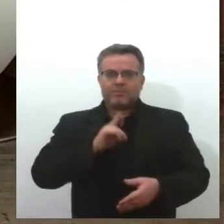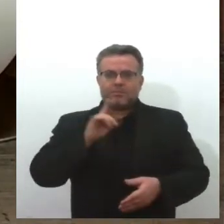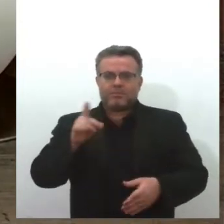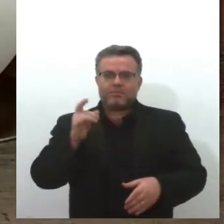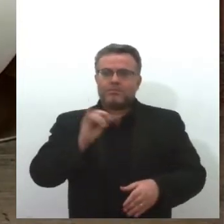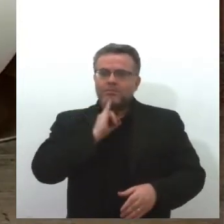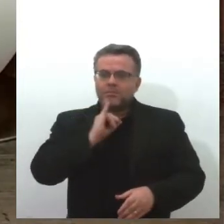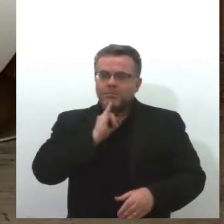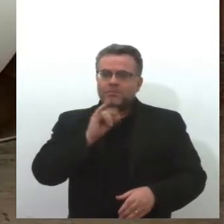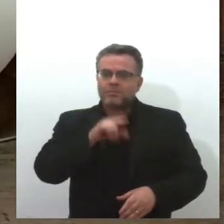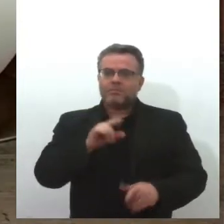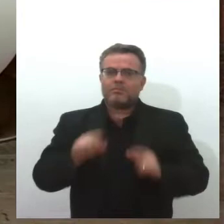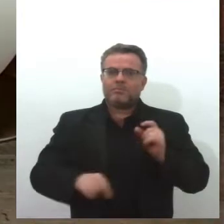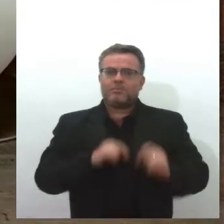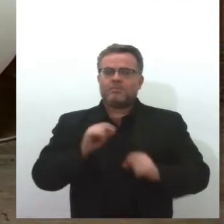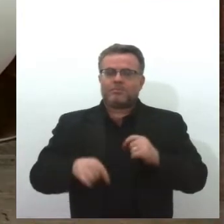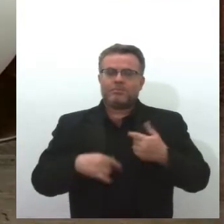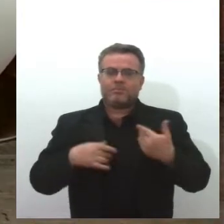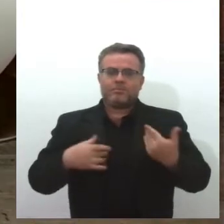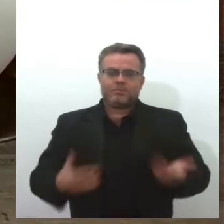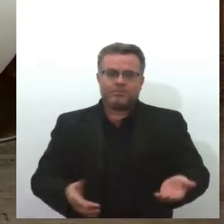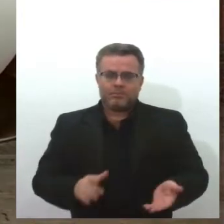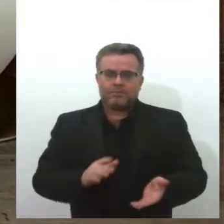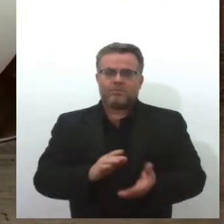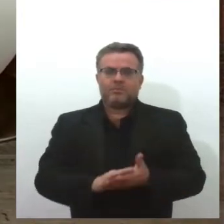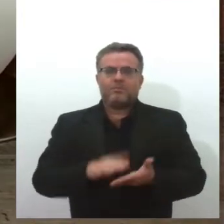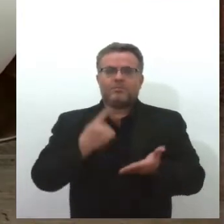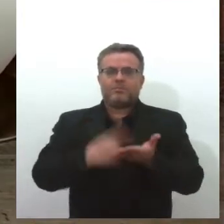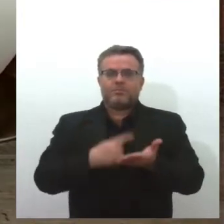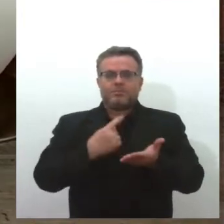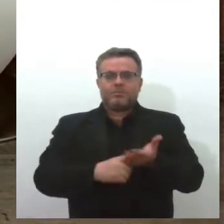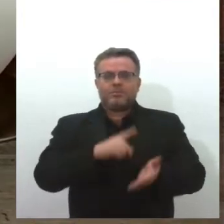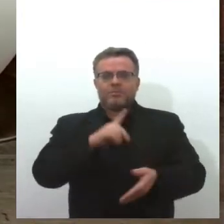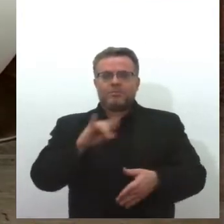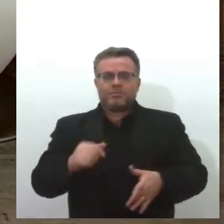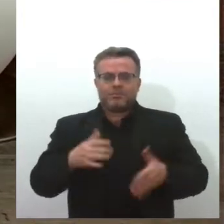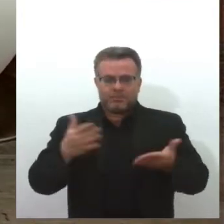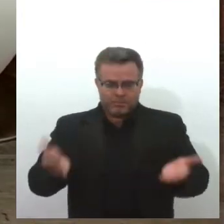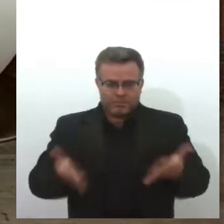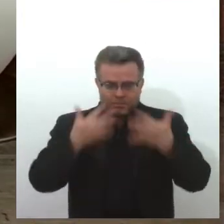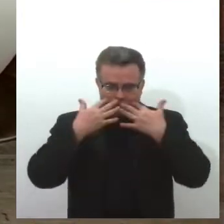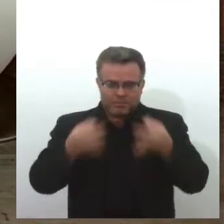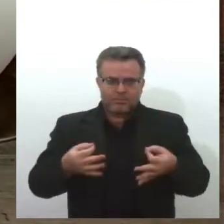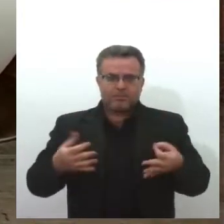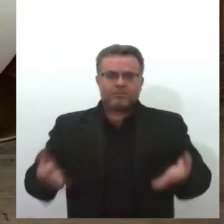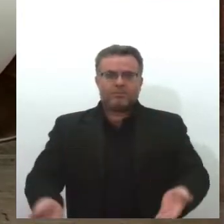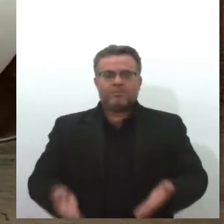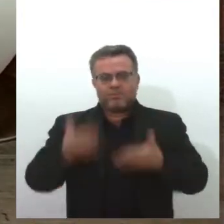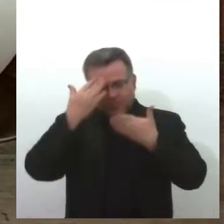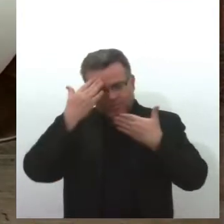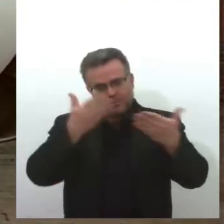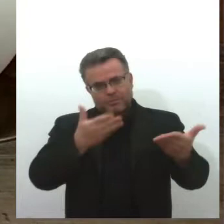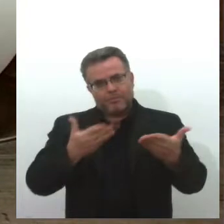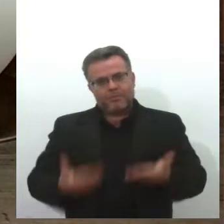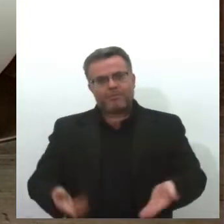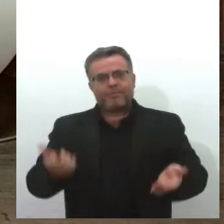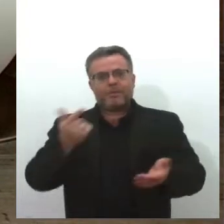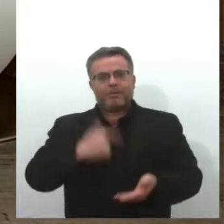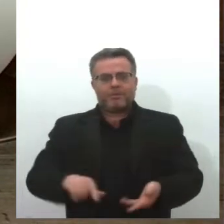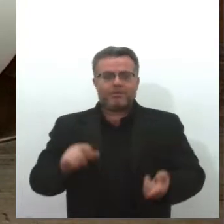propósito, né? Participando do CEALB e abriu uma brechinha aí na agenda para nos atender. Breno, muito prazer em recebê-lo aqui no Além da Pauta mais uma